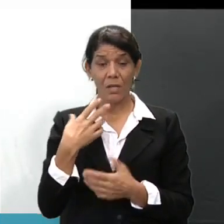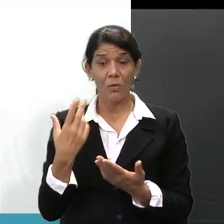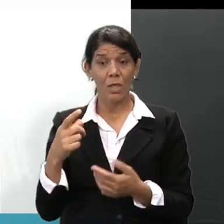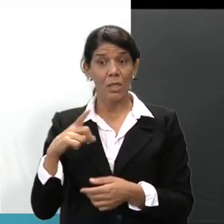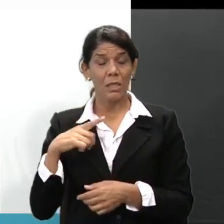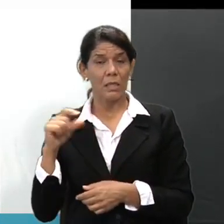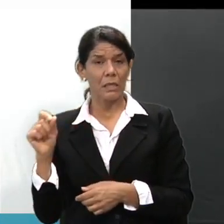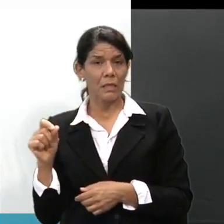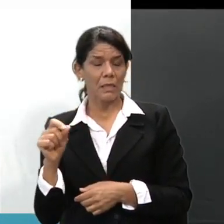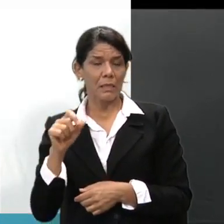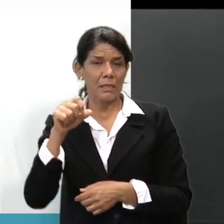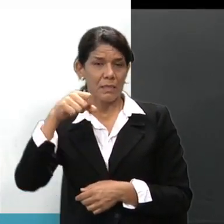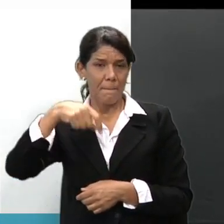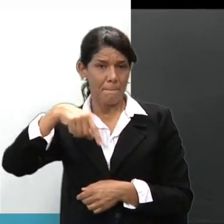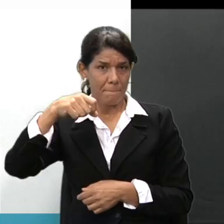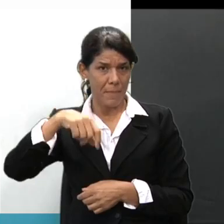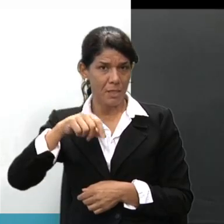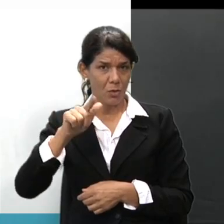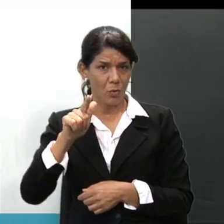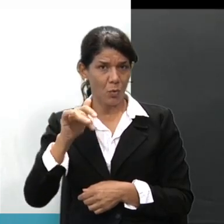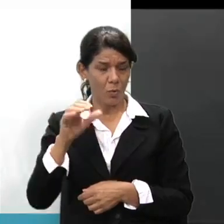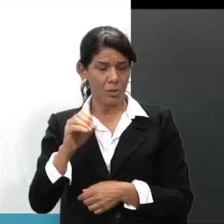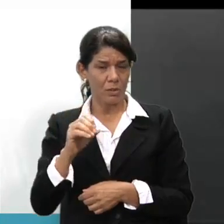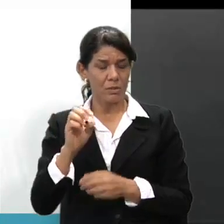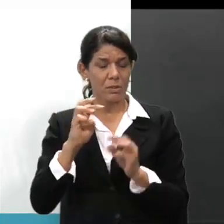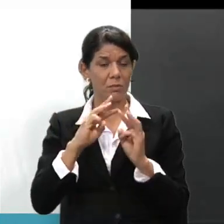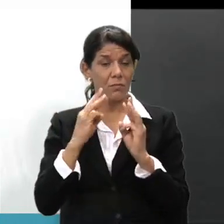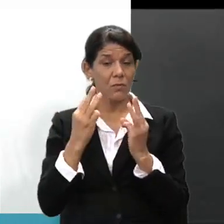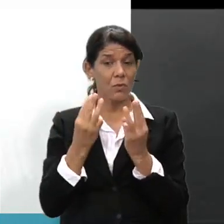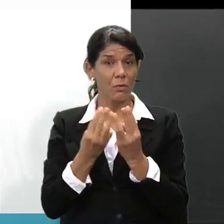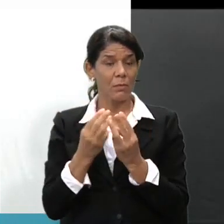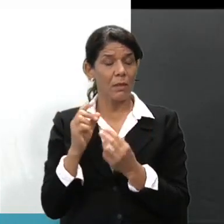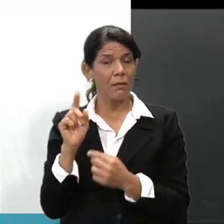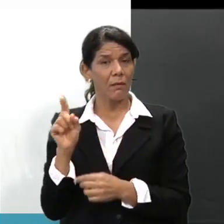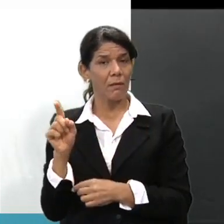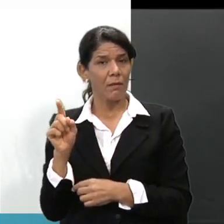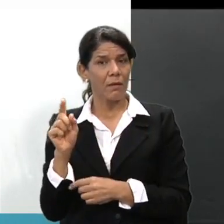caso, então, das microgotas, esse volume será